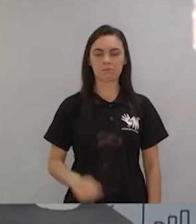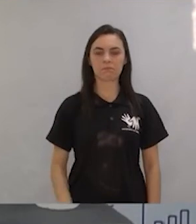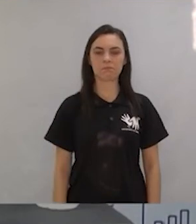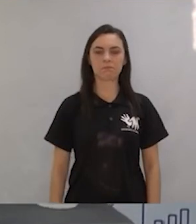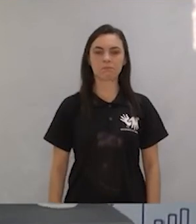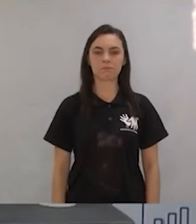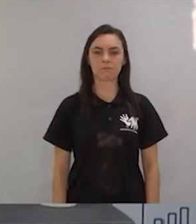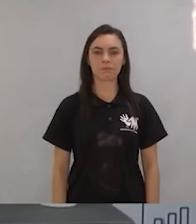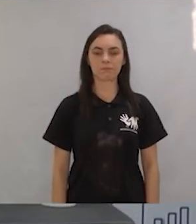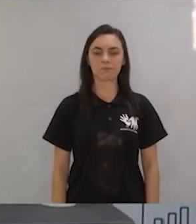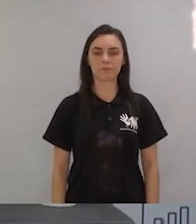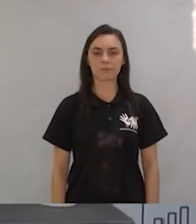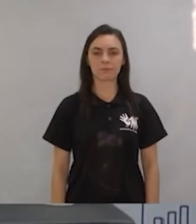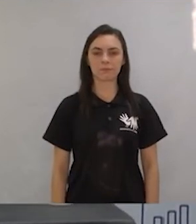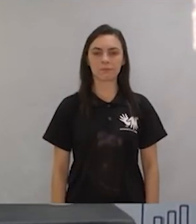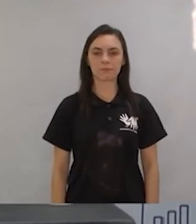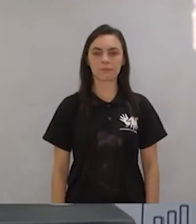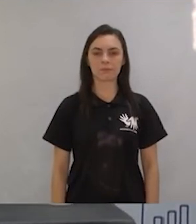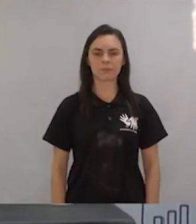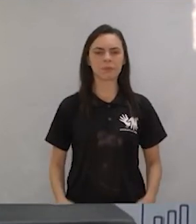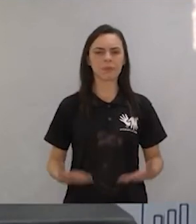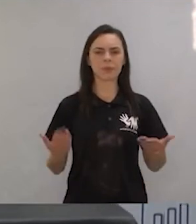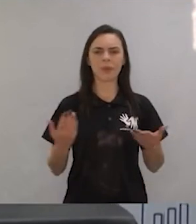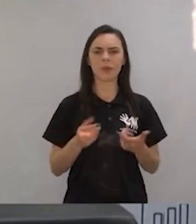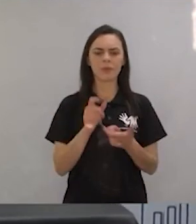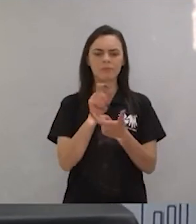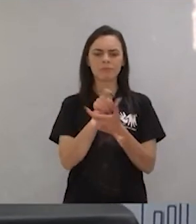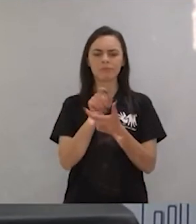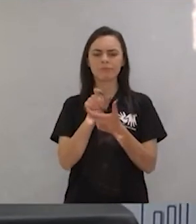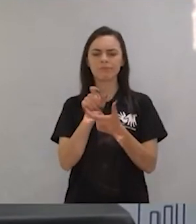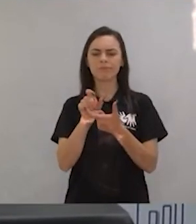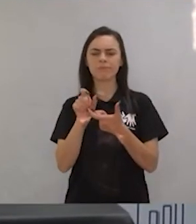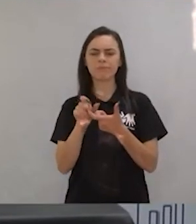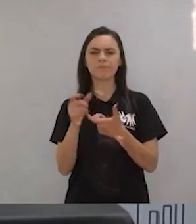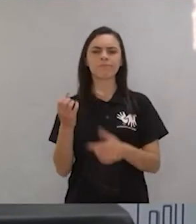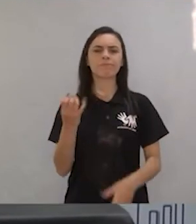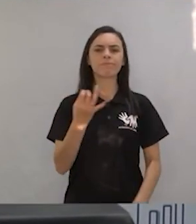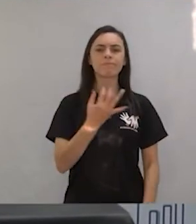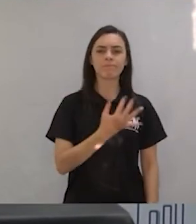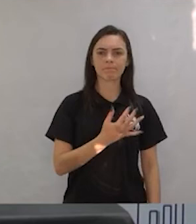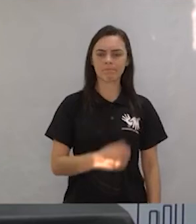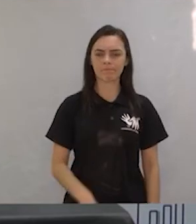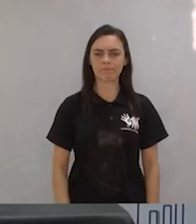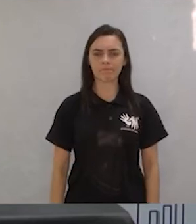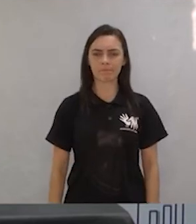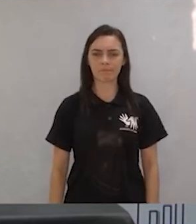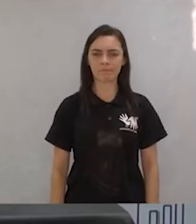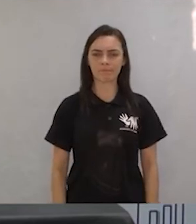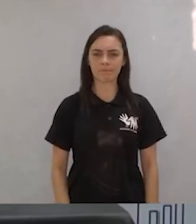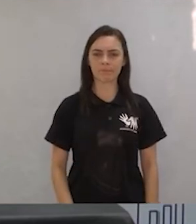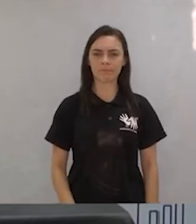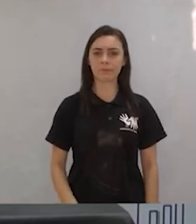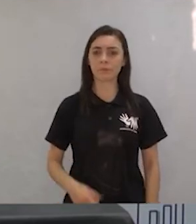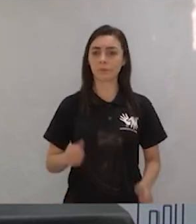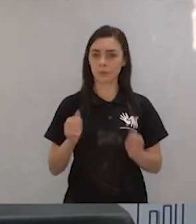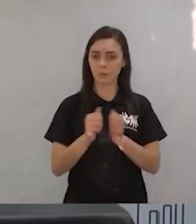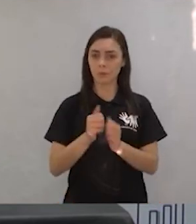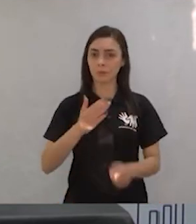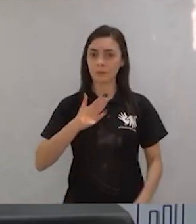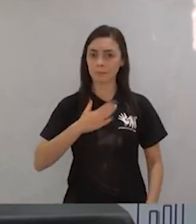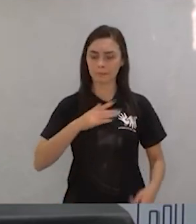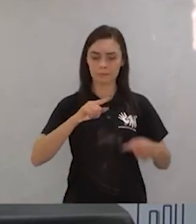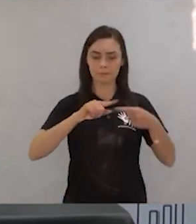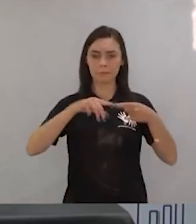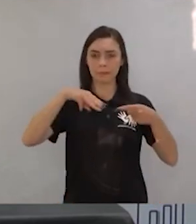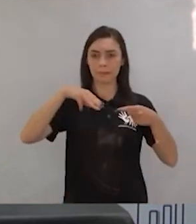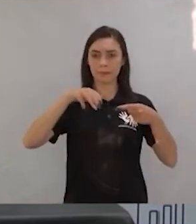a palavra Mafalda. Vamos ver quantas sílabas tem a palavra Mafalda? Falem lá